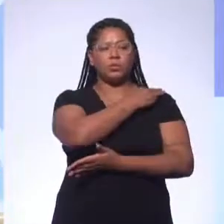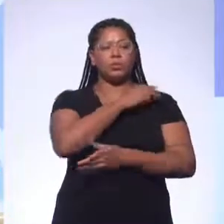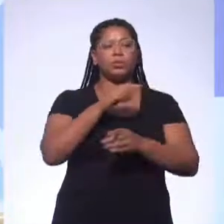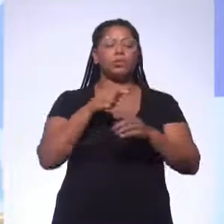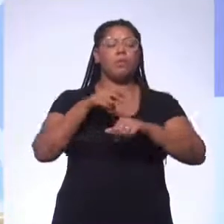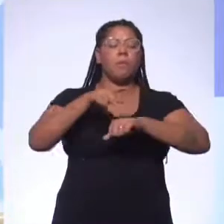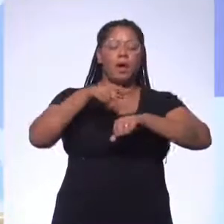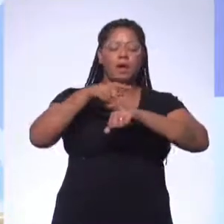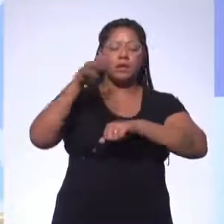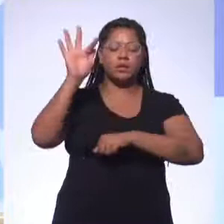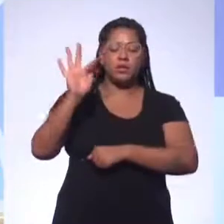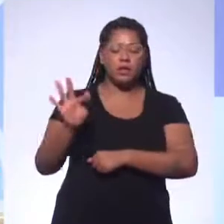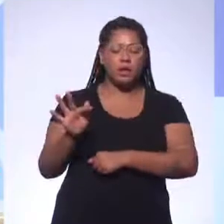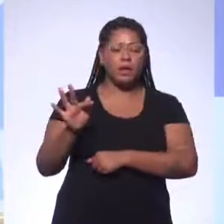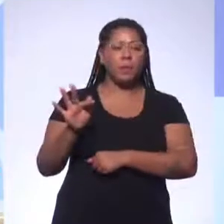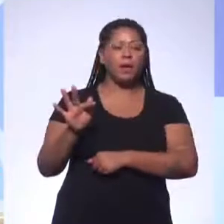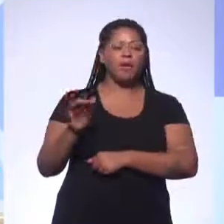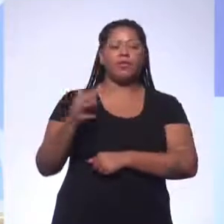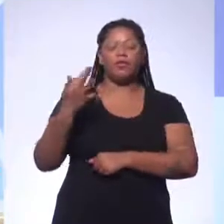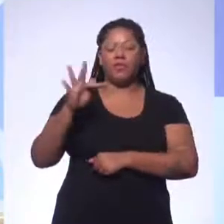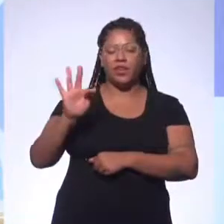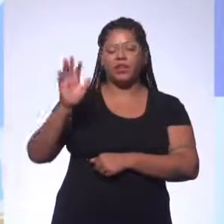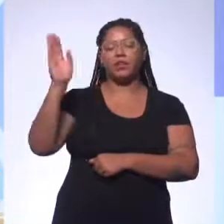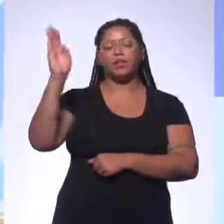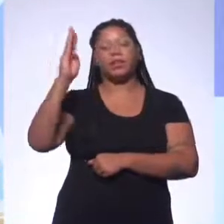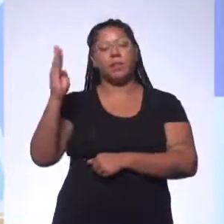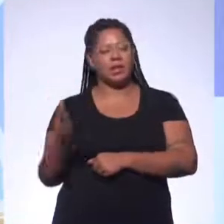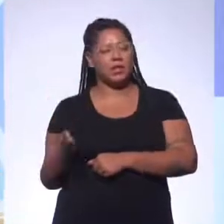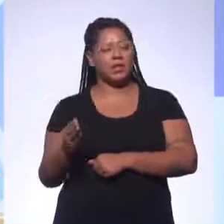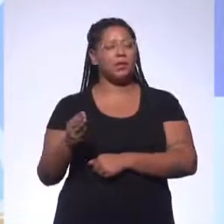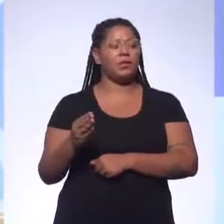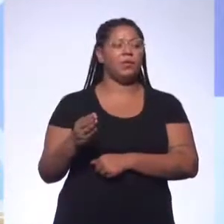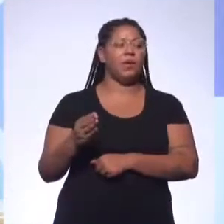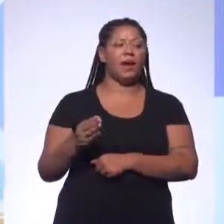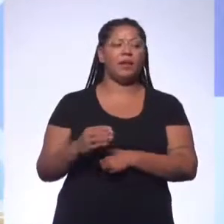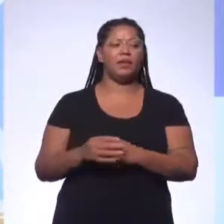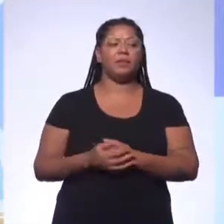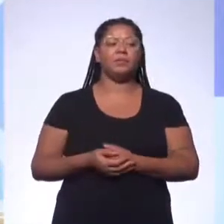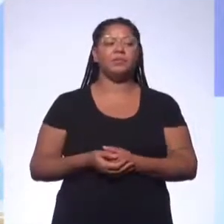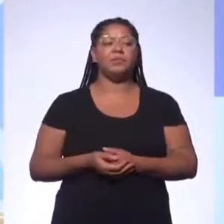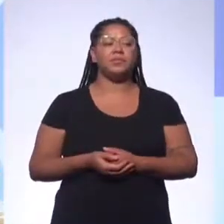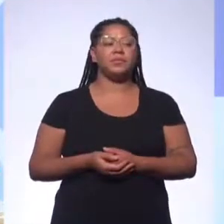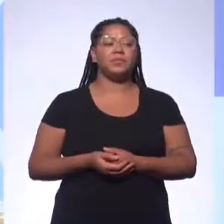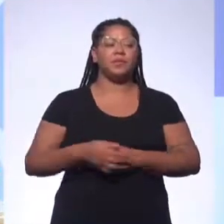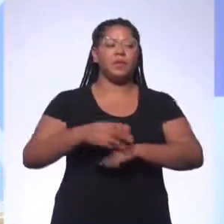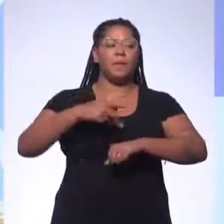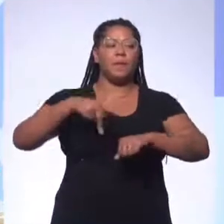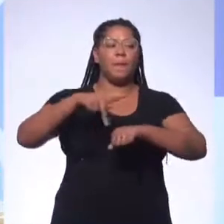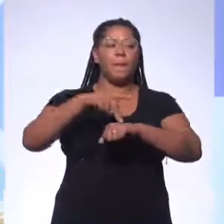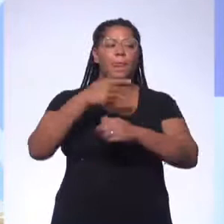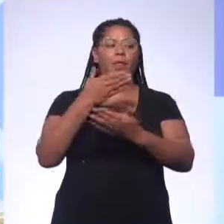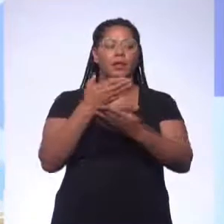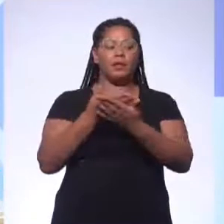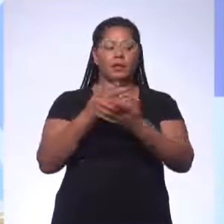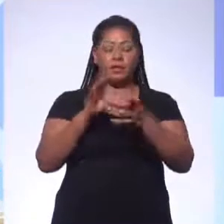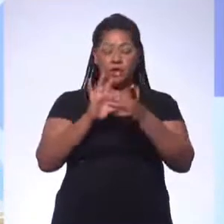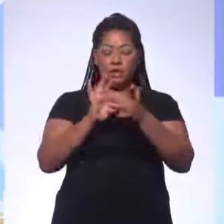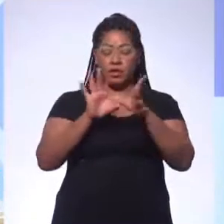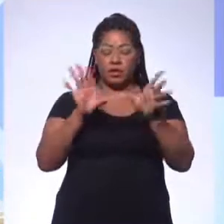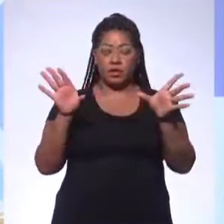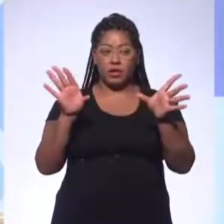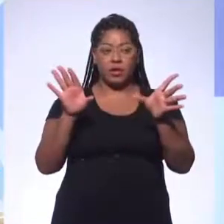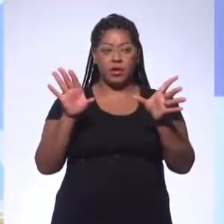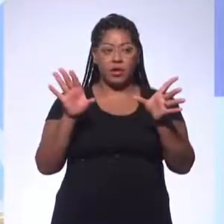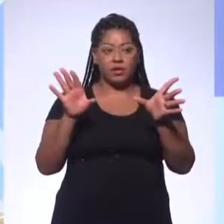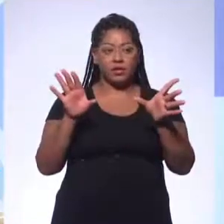Brasil, Argentina, Uruguai e Paraguai foram algumas das nações que perderam suas democracias com o apoio dos Estados Unidos, que no caso